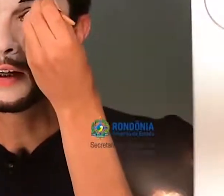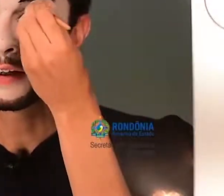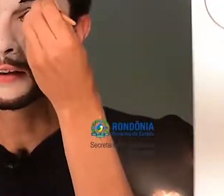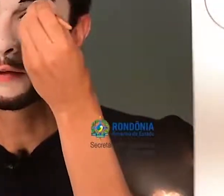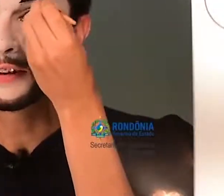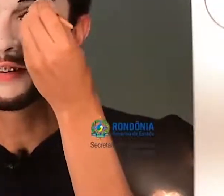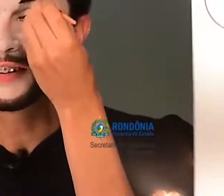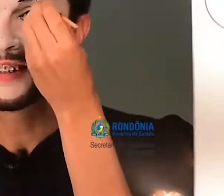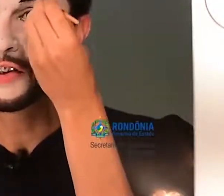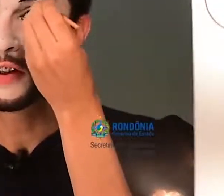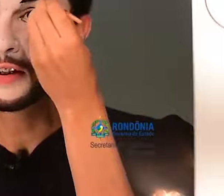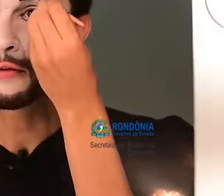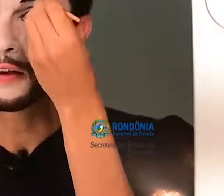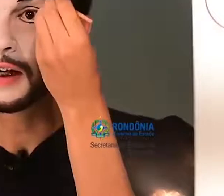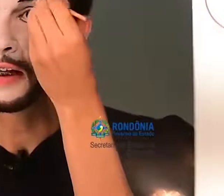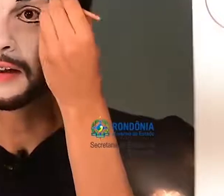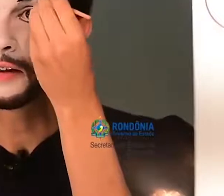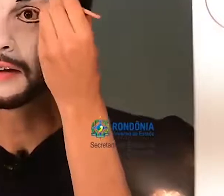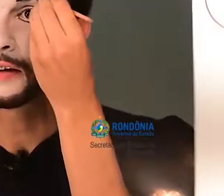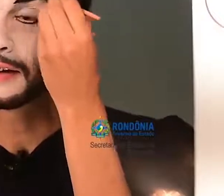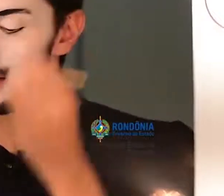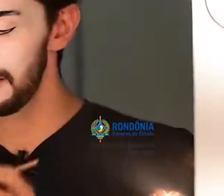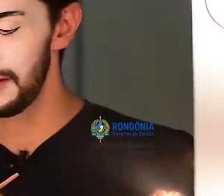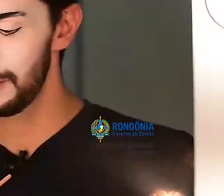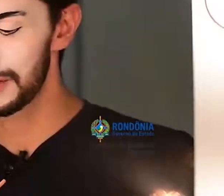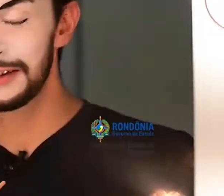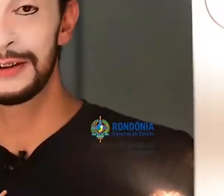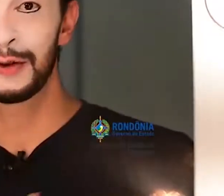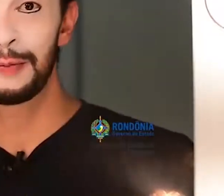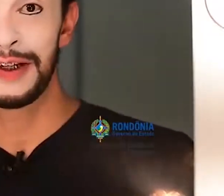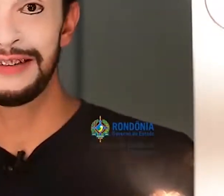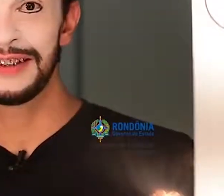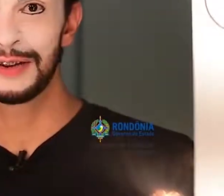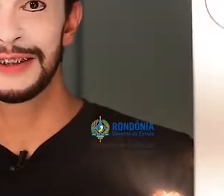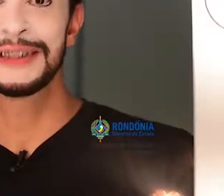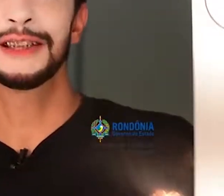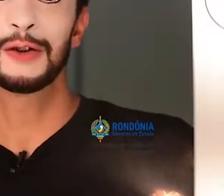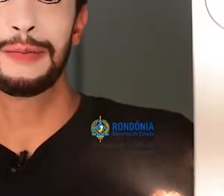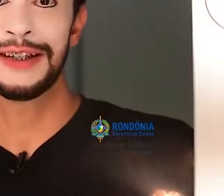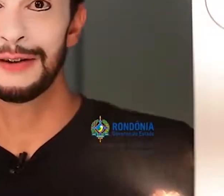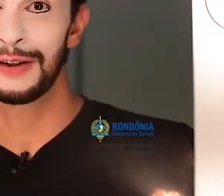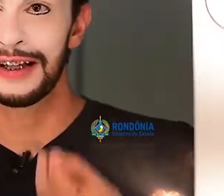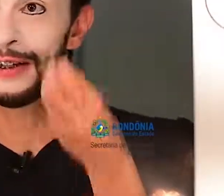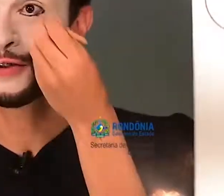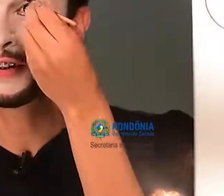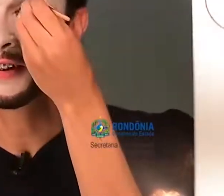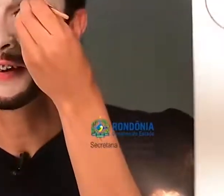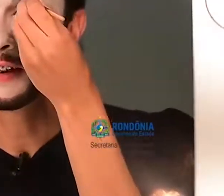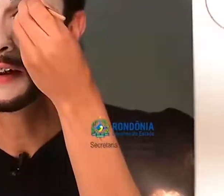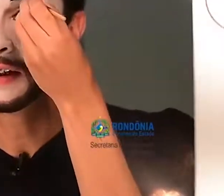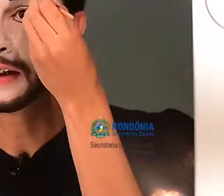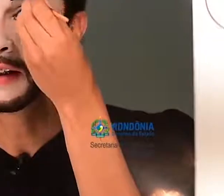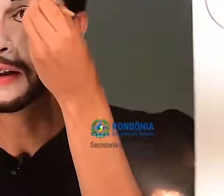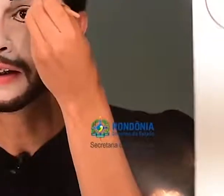é aquela questão de se desafiar e buscar se surpreender, se superando a cada dia.